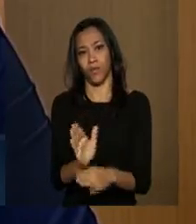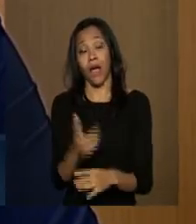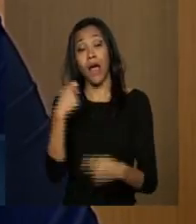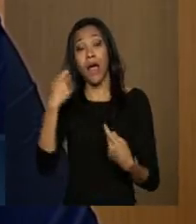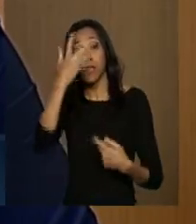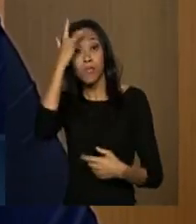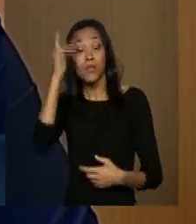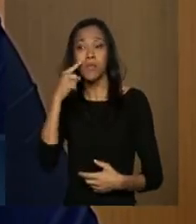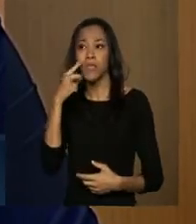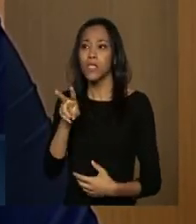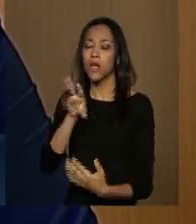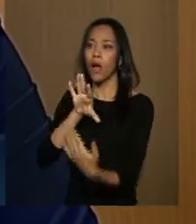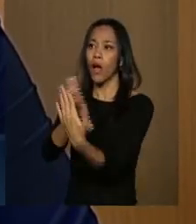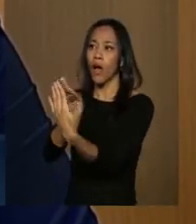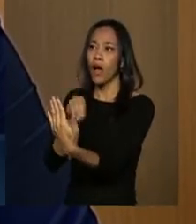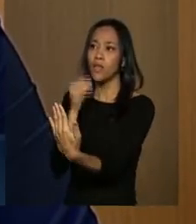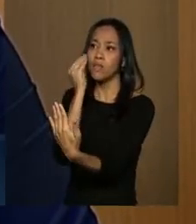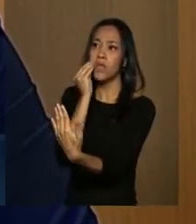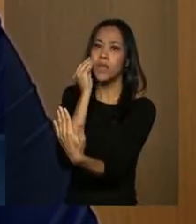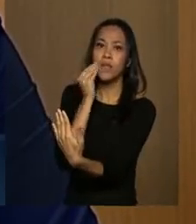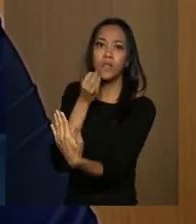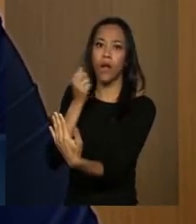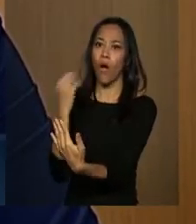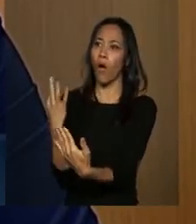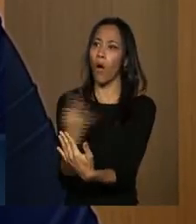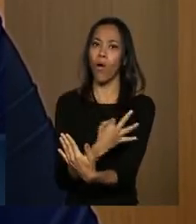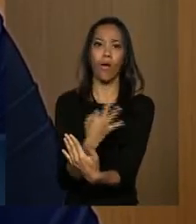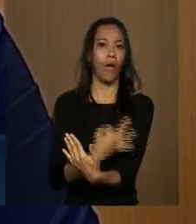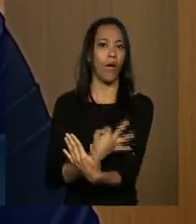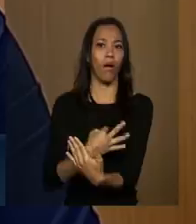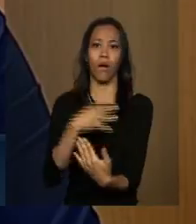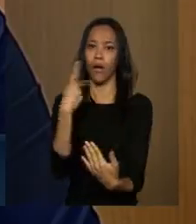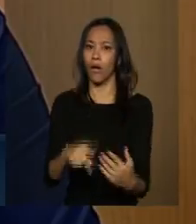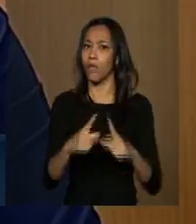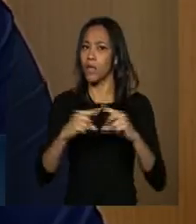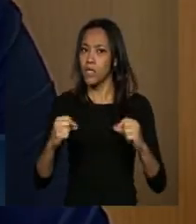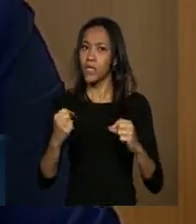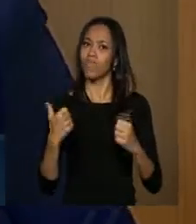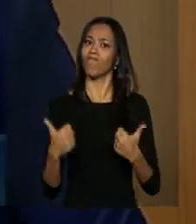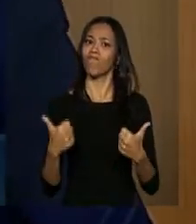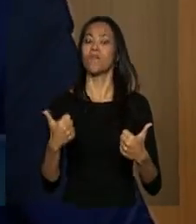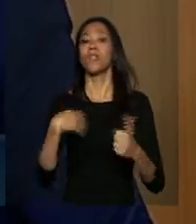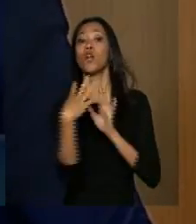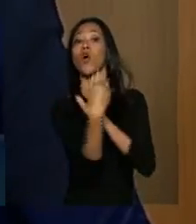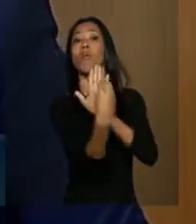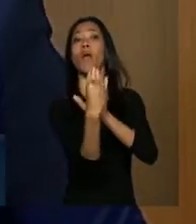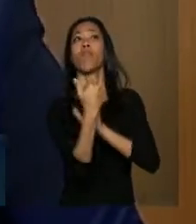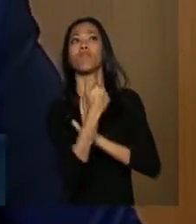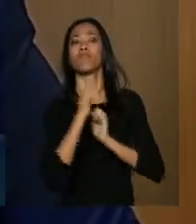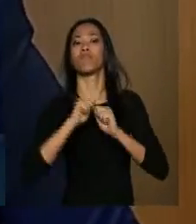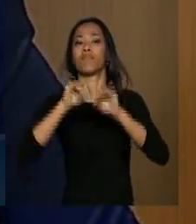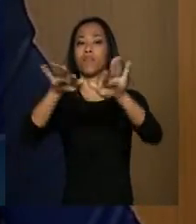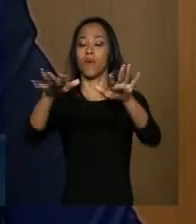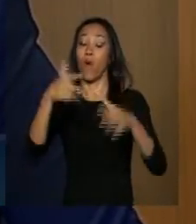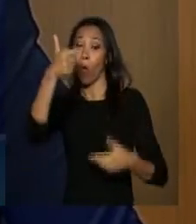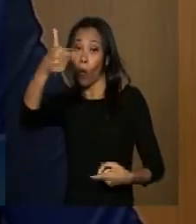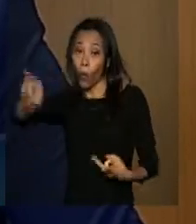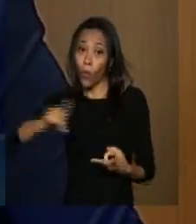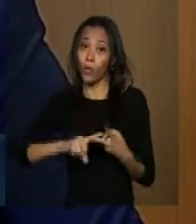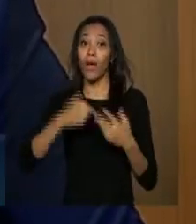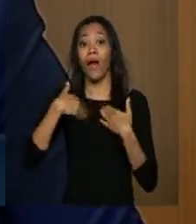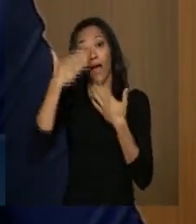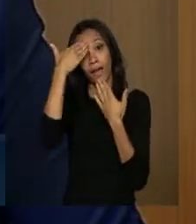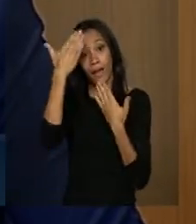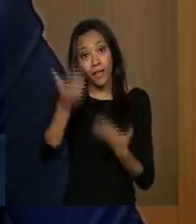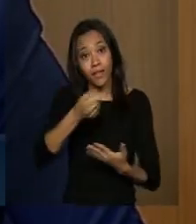espelhar na experiência que está acontecendo aqui e que está funcionando. Eu queria agradecer também aos bombeiros, que são os nossos heróis, que vão